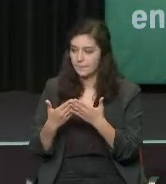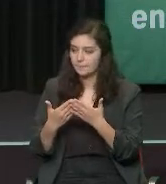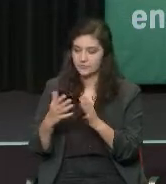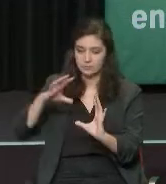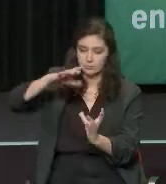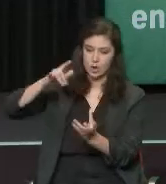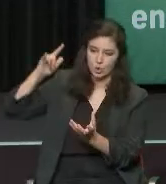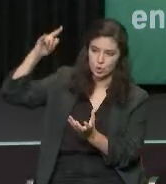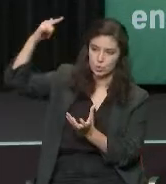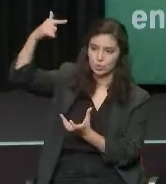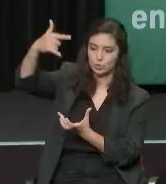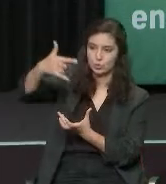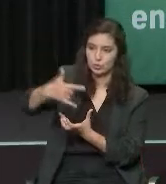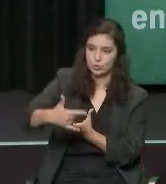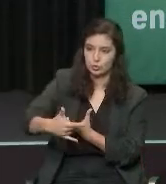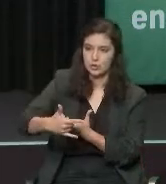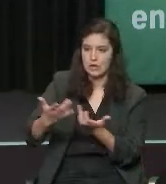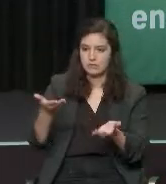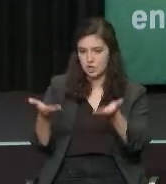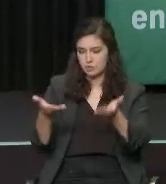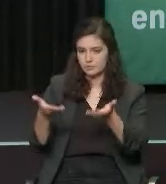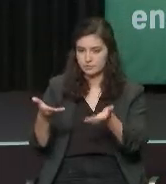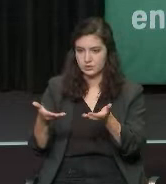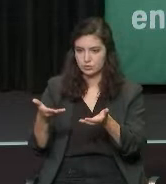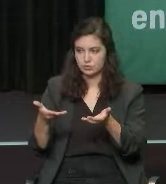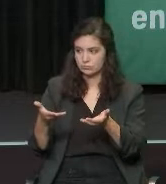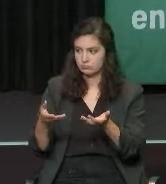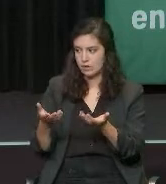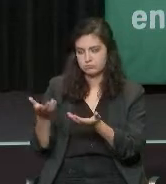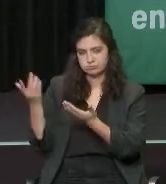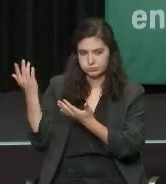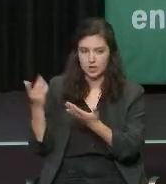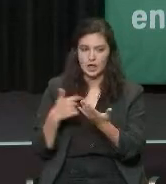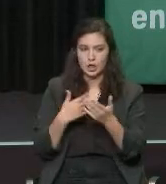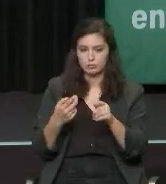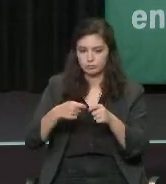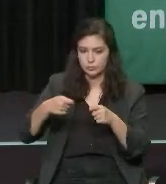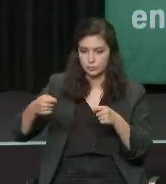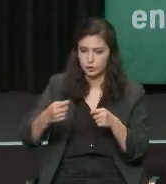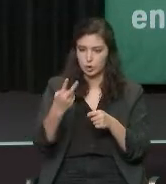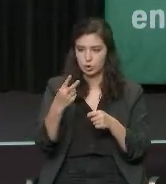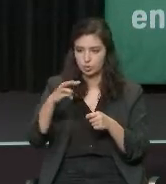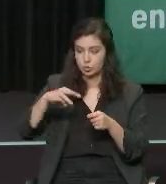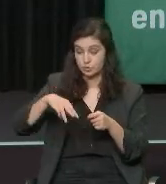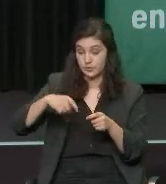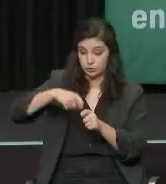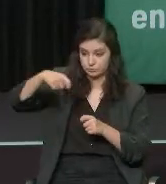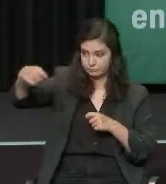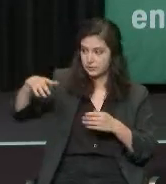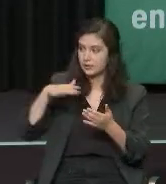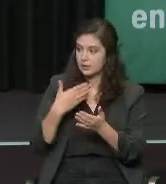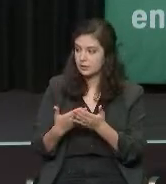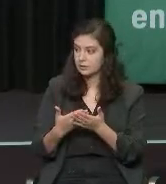Trata-se de um satélite remoto espacial e tem 2 metros de